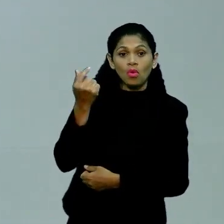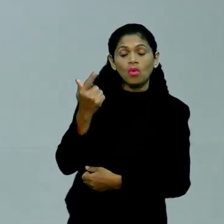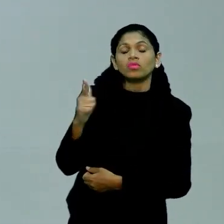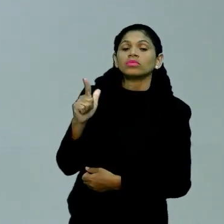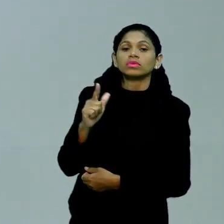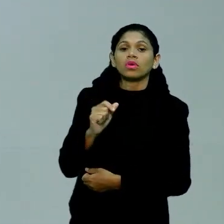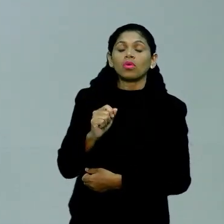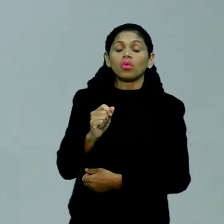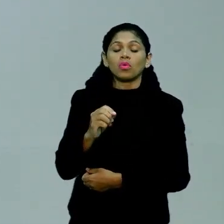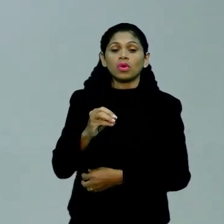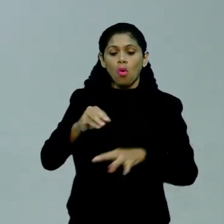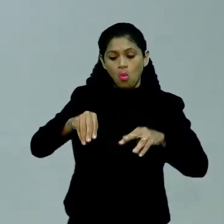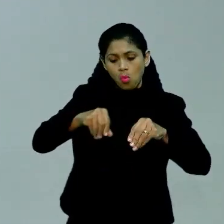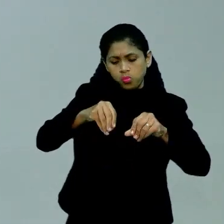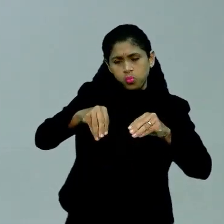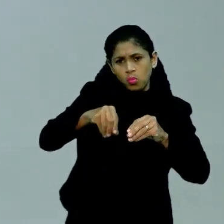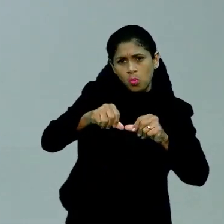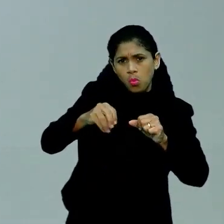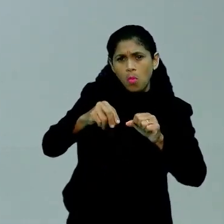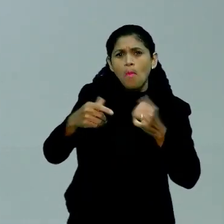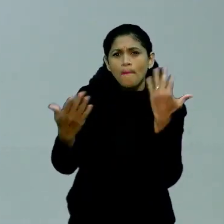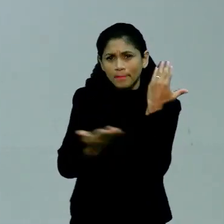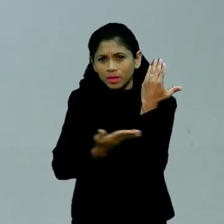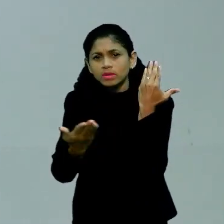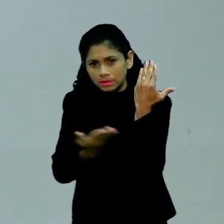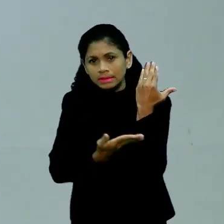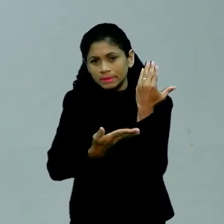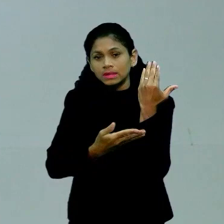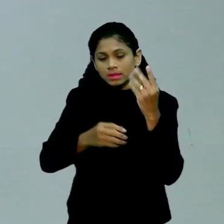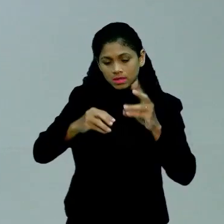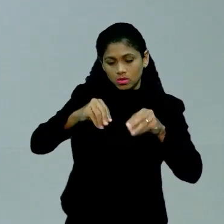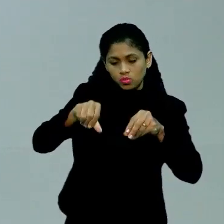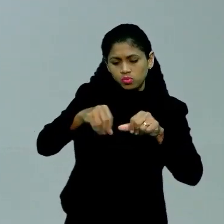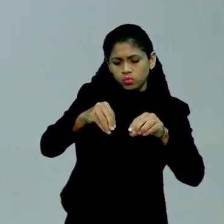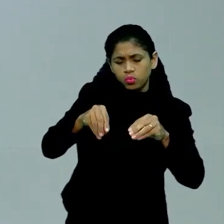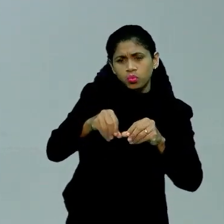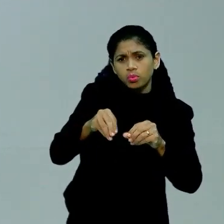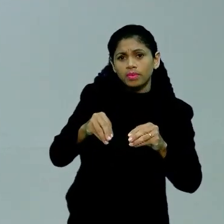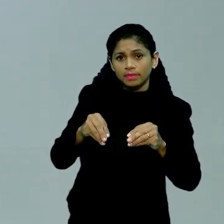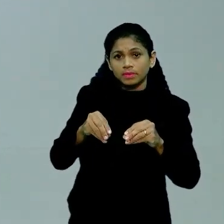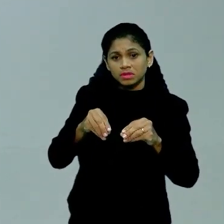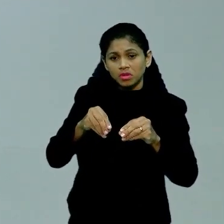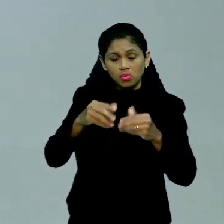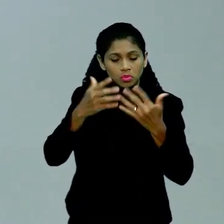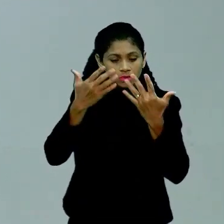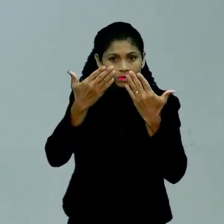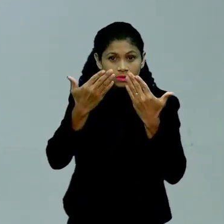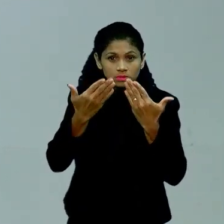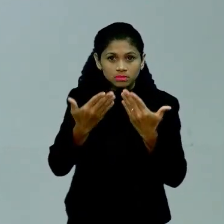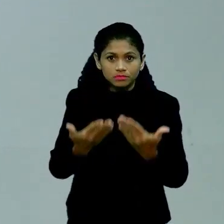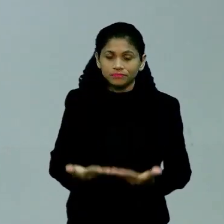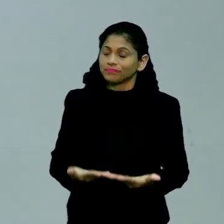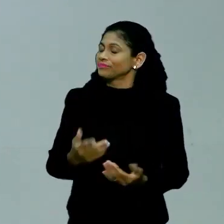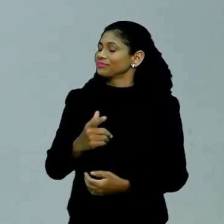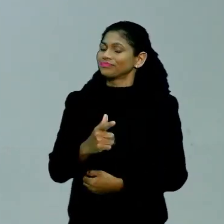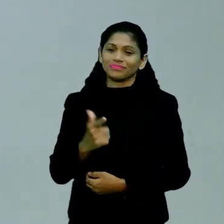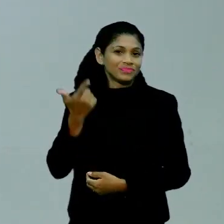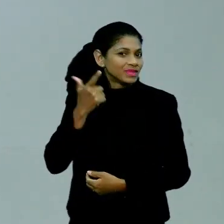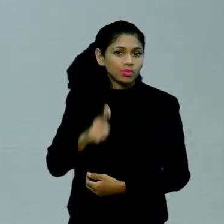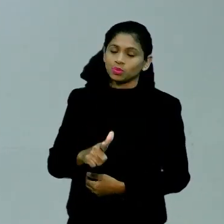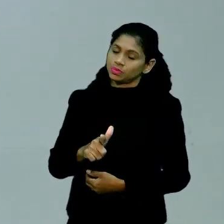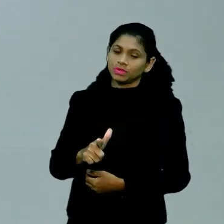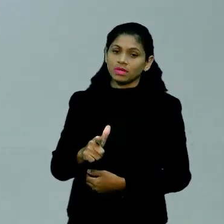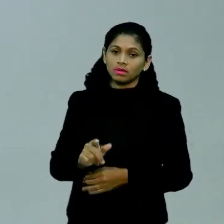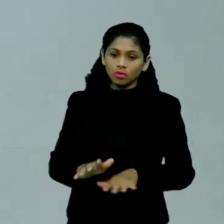sobre a água. Isso faz com que a serragem ela não consiga afundar e ela vá flutuar, né? O nome